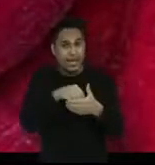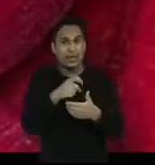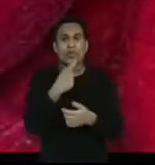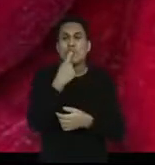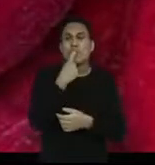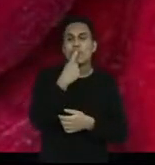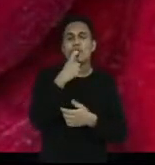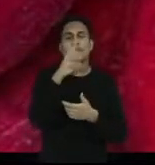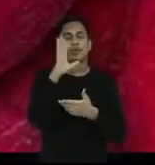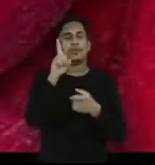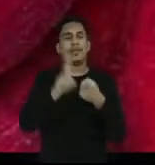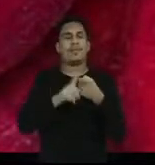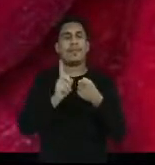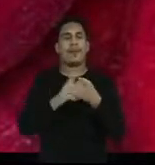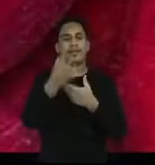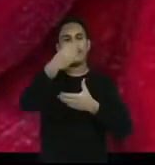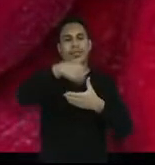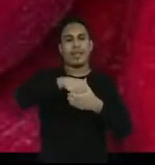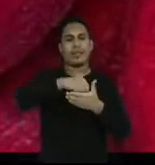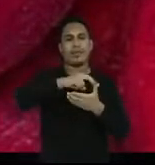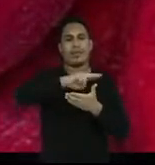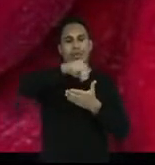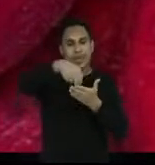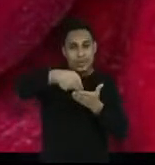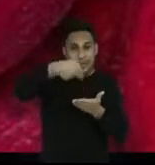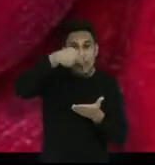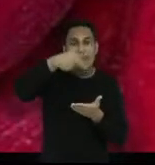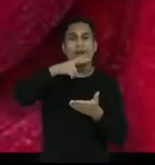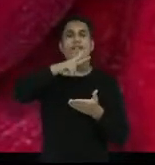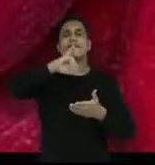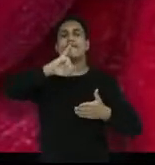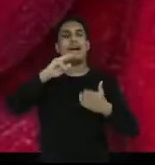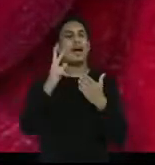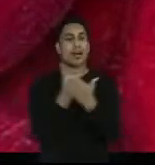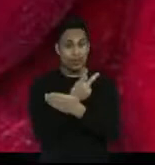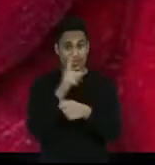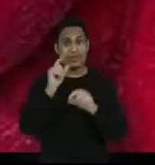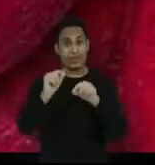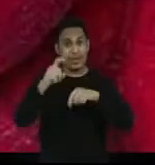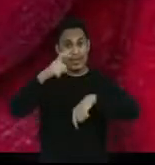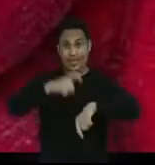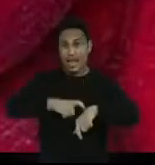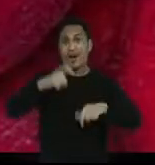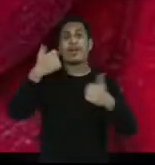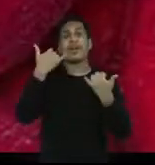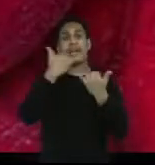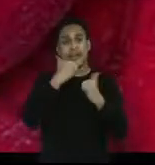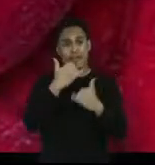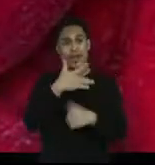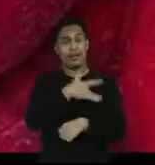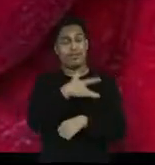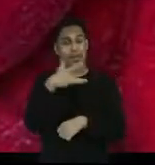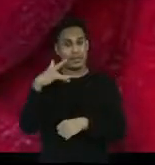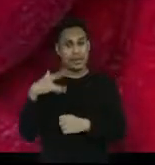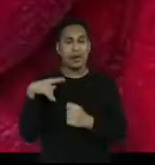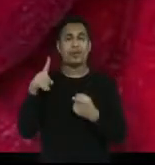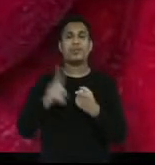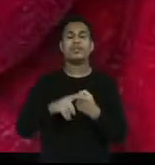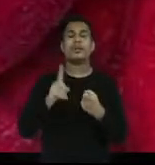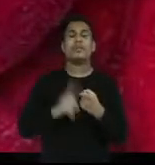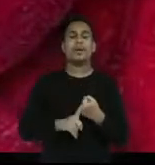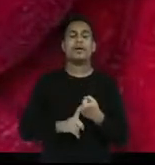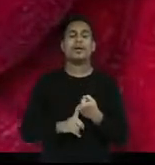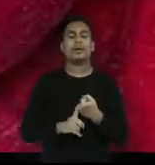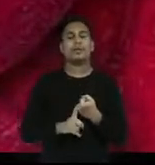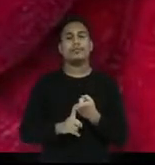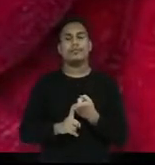por exemplo, você também já vai ter os efeitos do nitrato, tanto para a saúde quanto para a performance